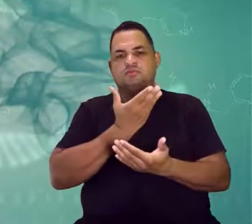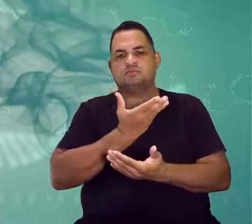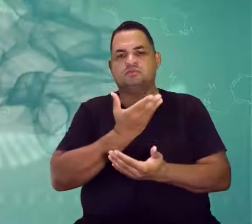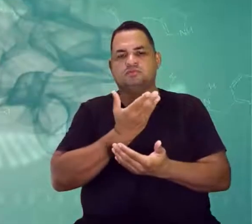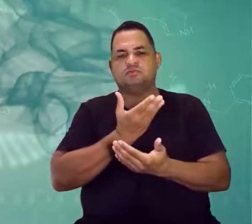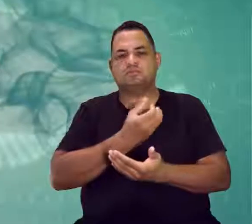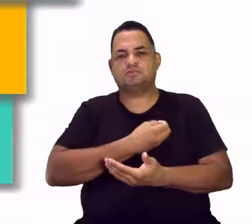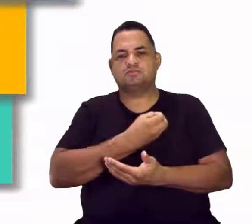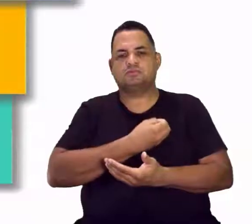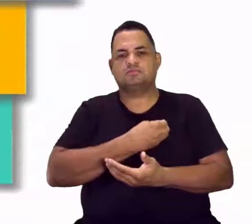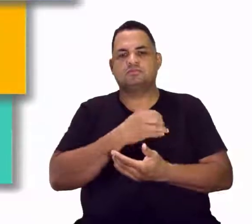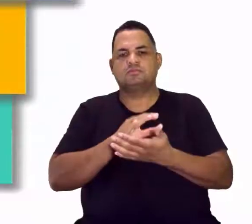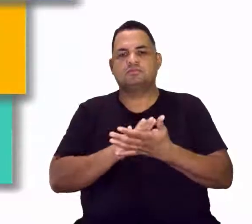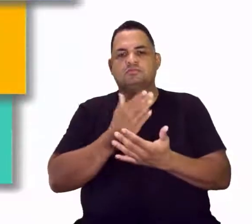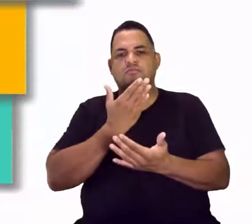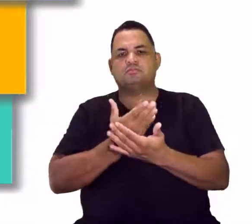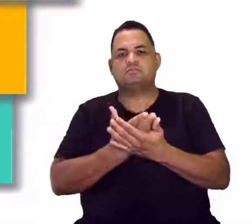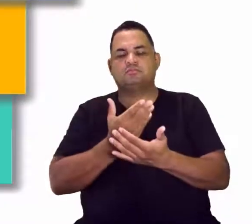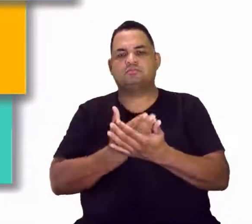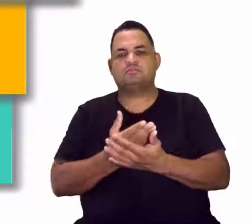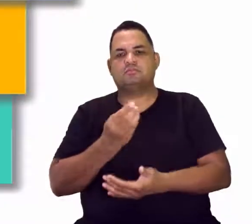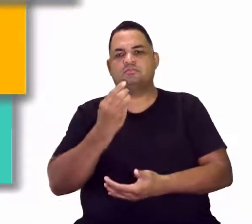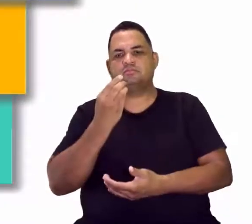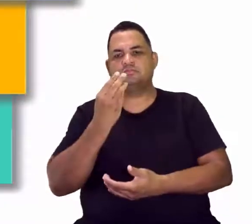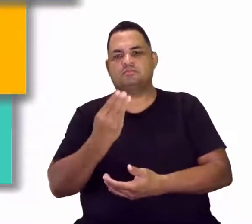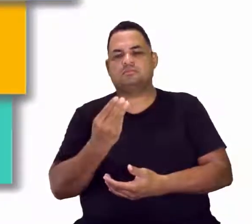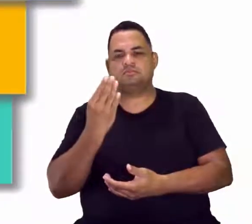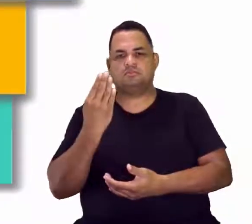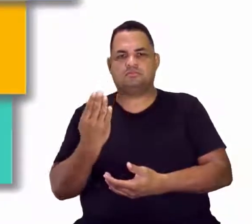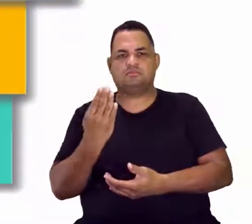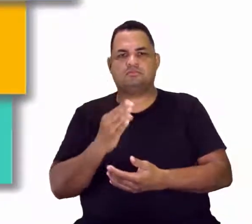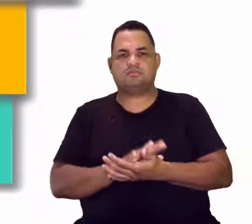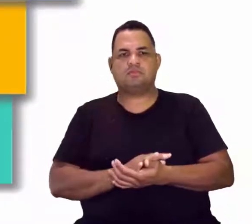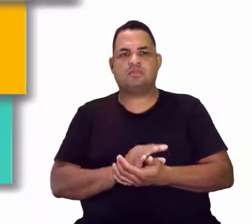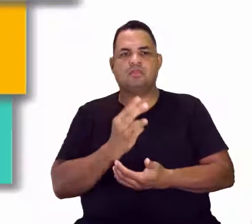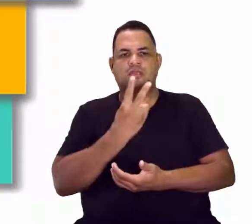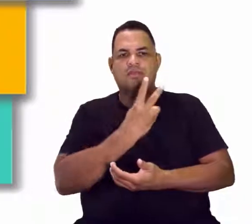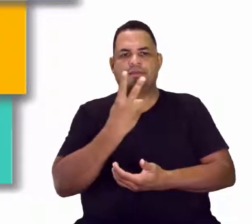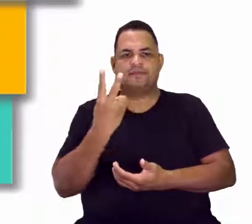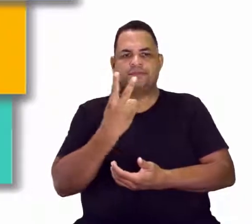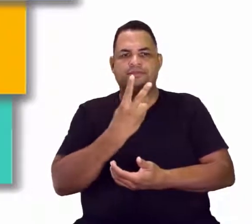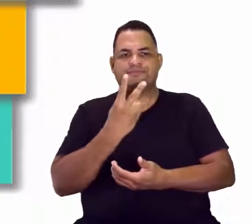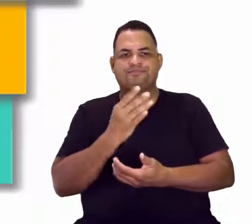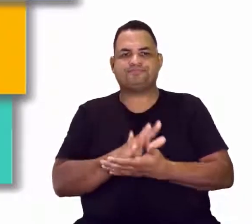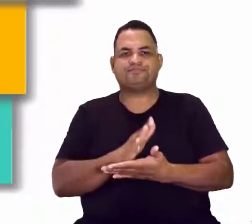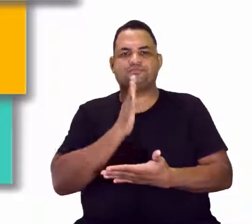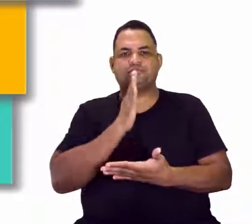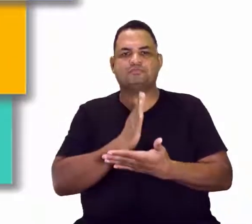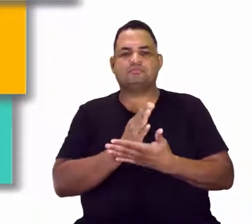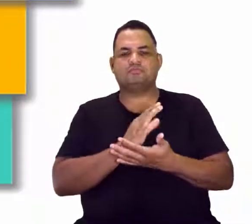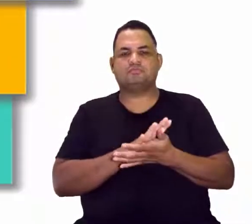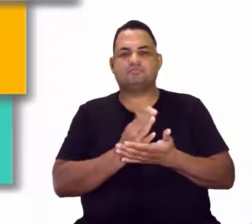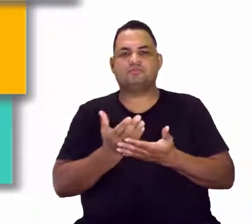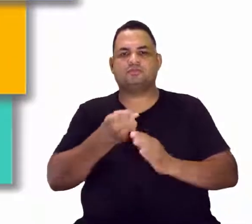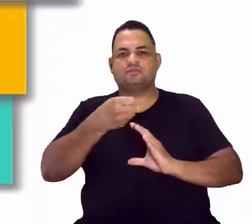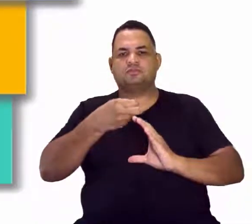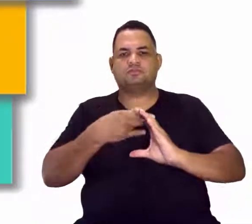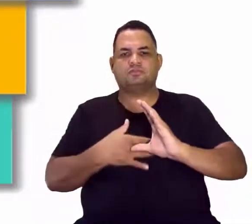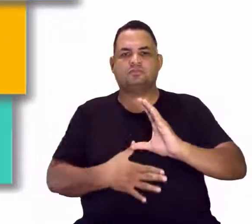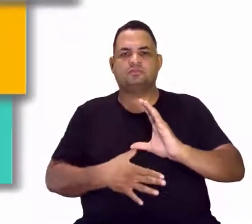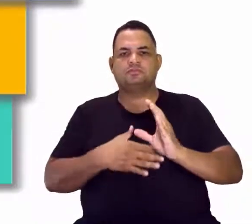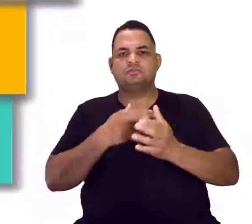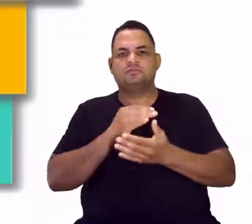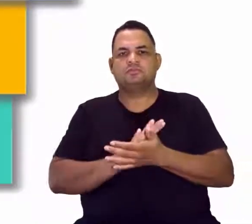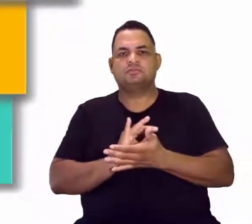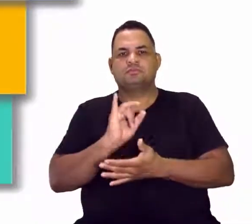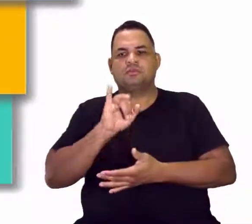34. Como eu já havia dito, nós estamos na segunda parte sobre funções inorgânicas,